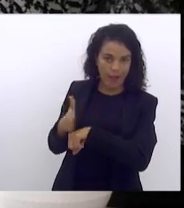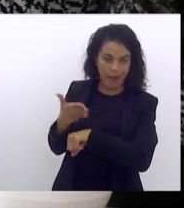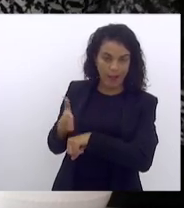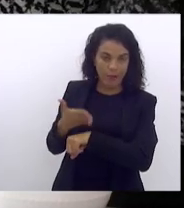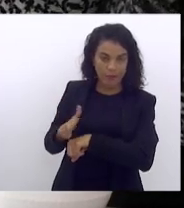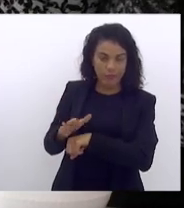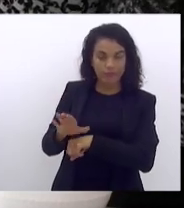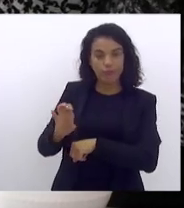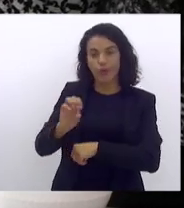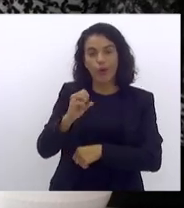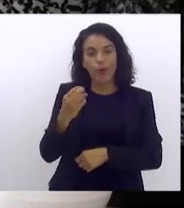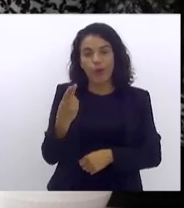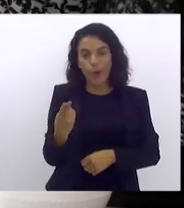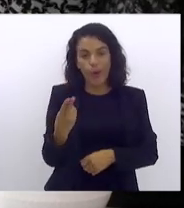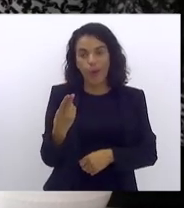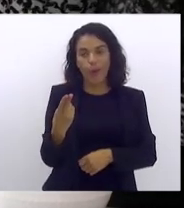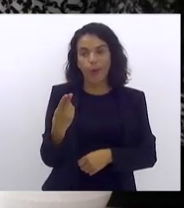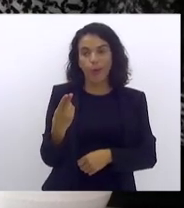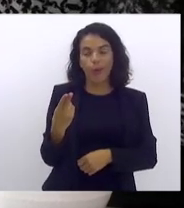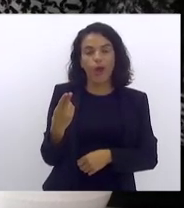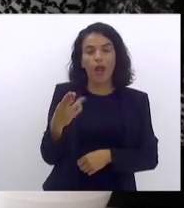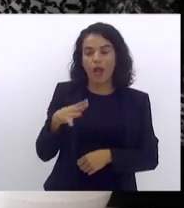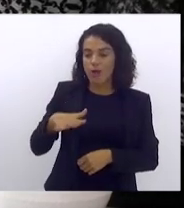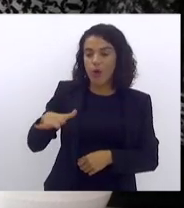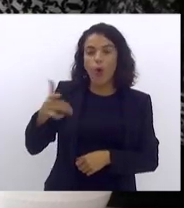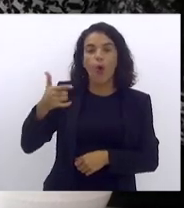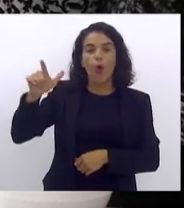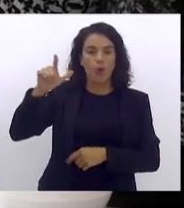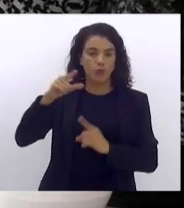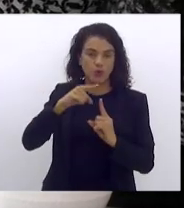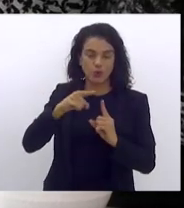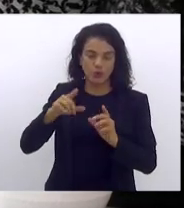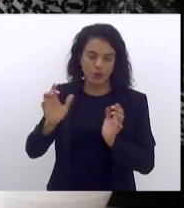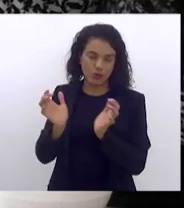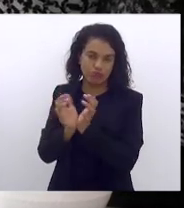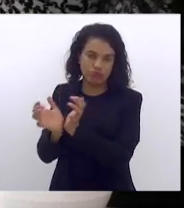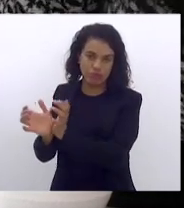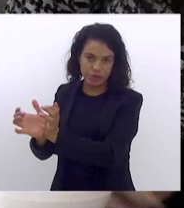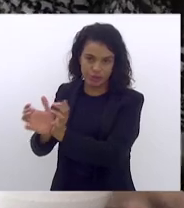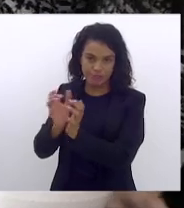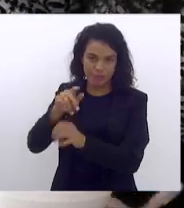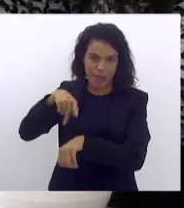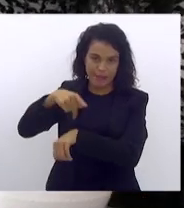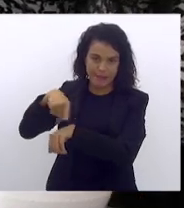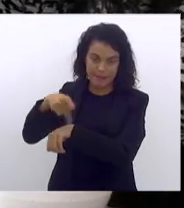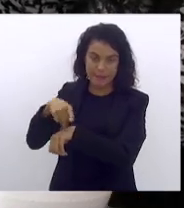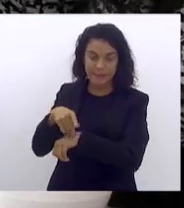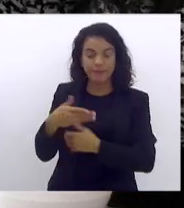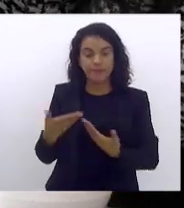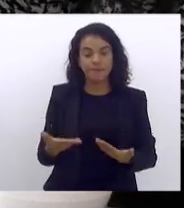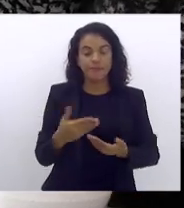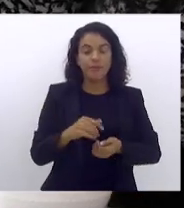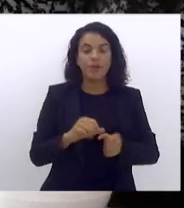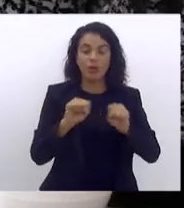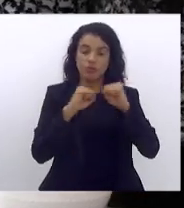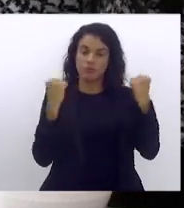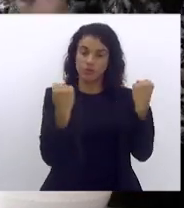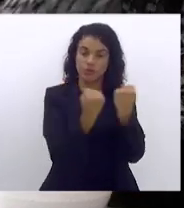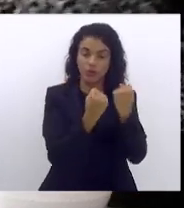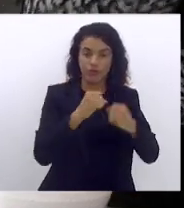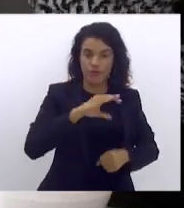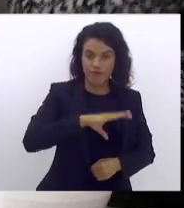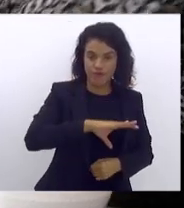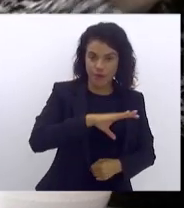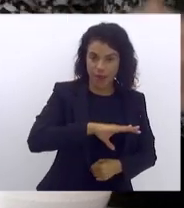ou era ocupado por outros times. Enfim, inicialmente, o estádio de São Januário